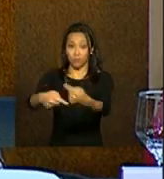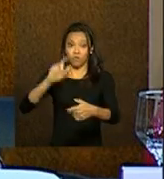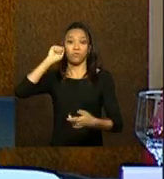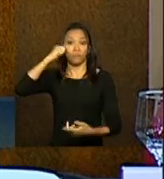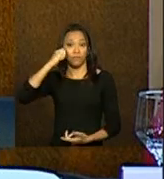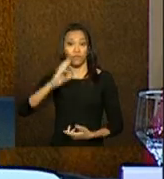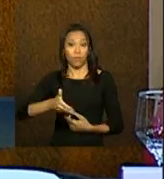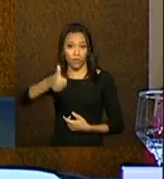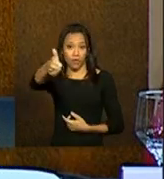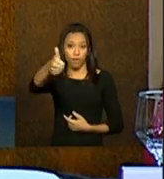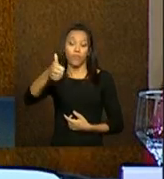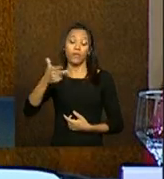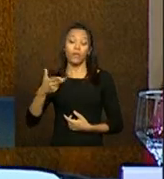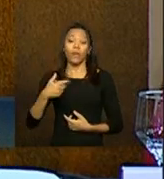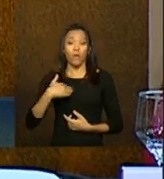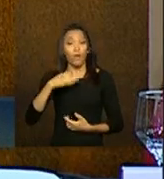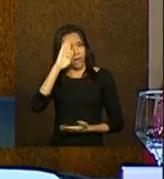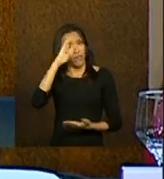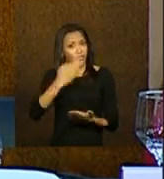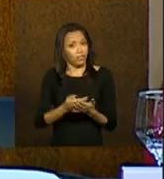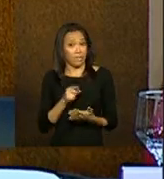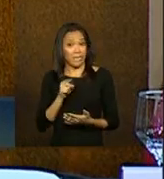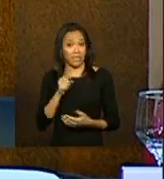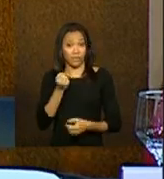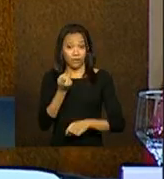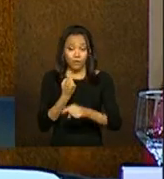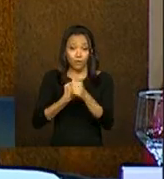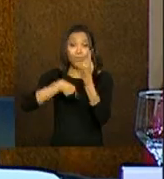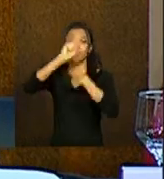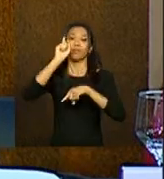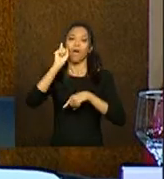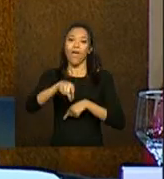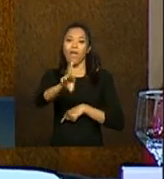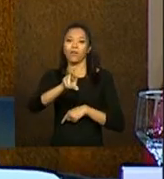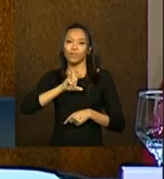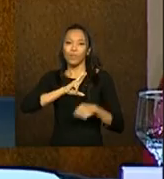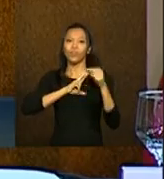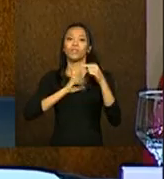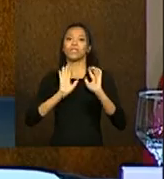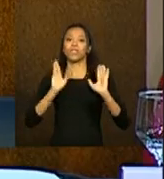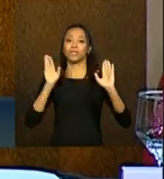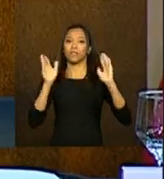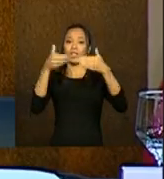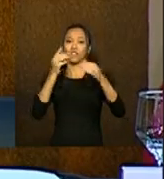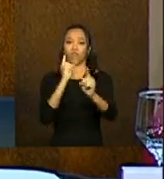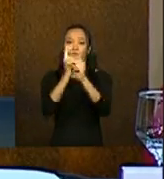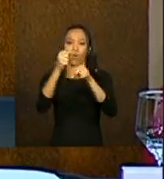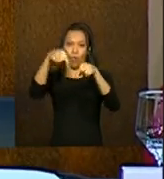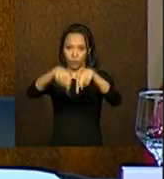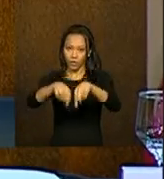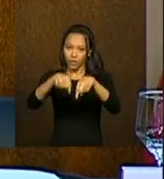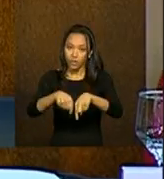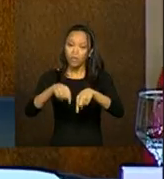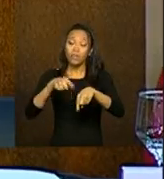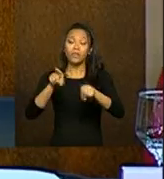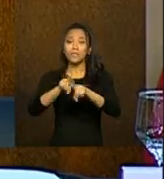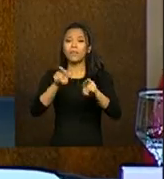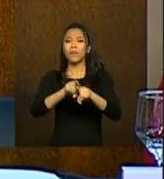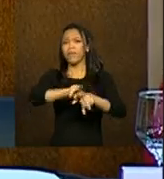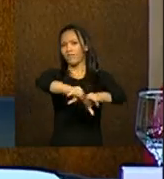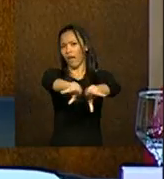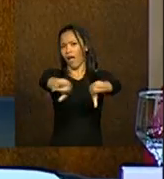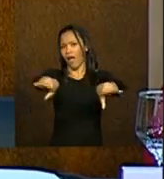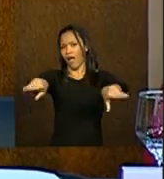eu acredito que esse sucesso também é um legado deste fórum e de e das demais instâncias de participação